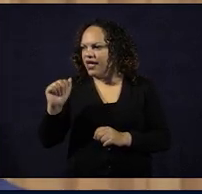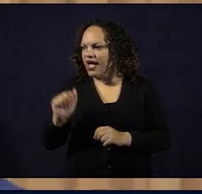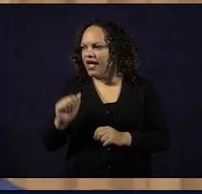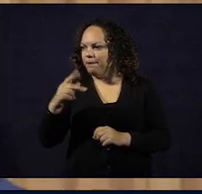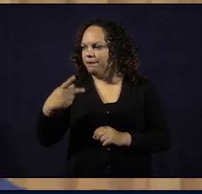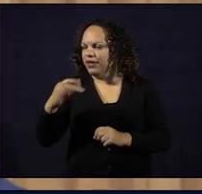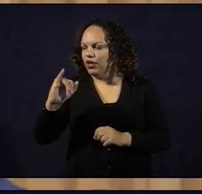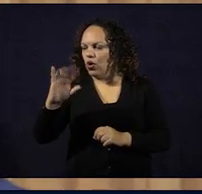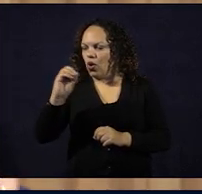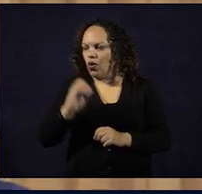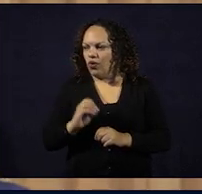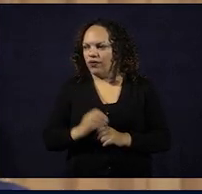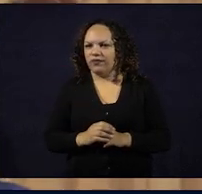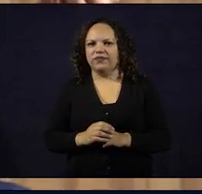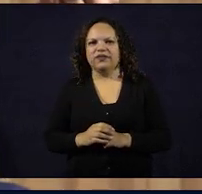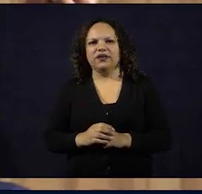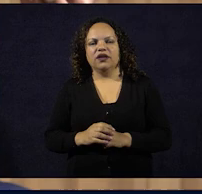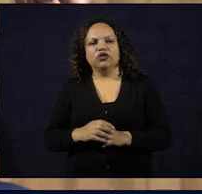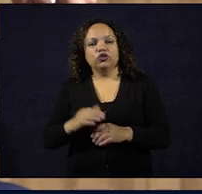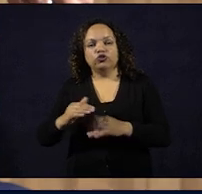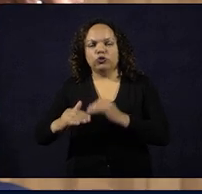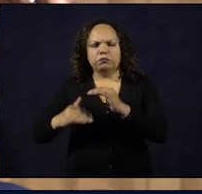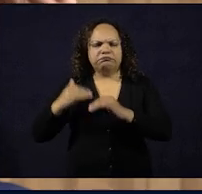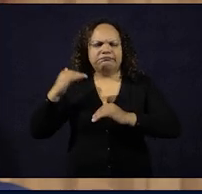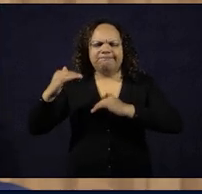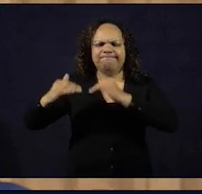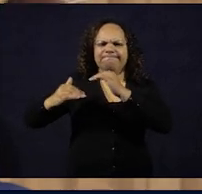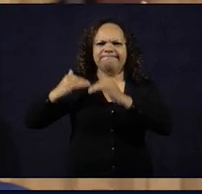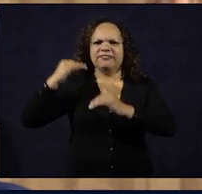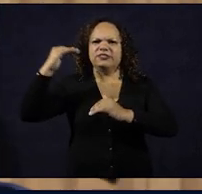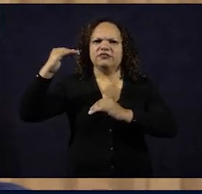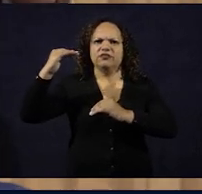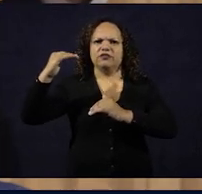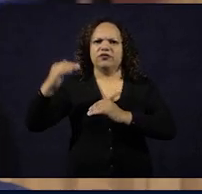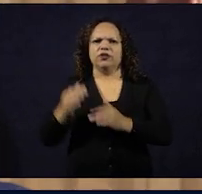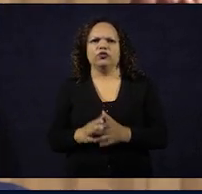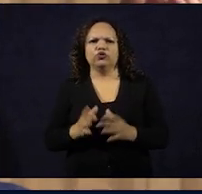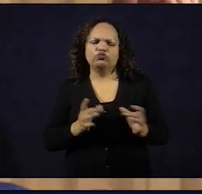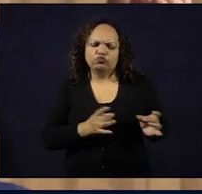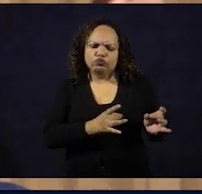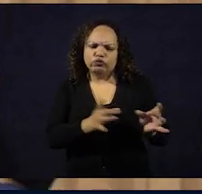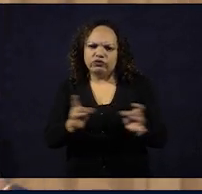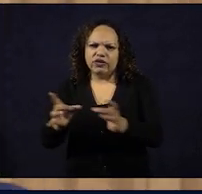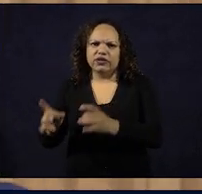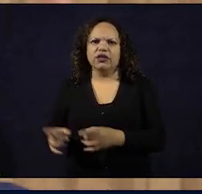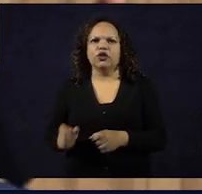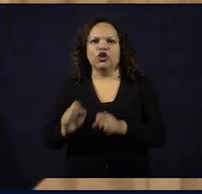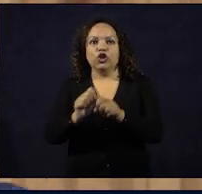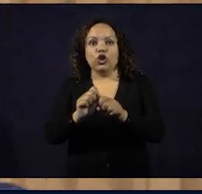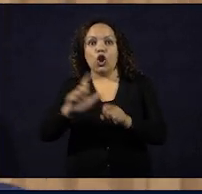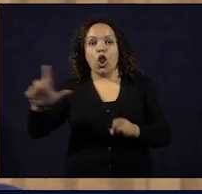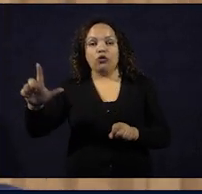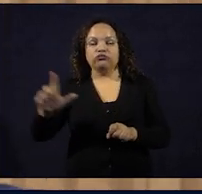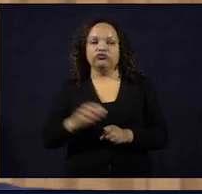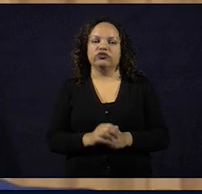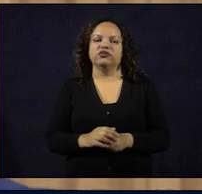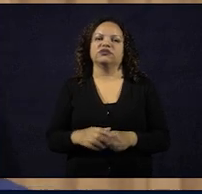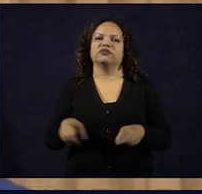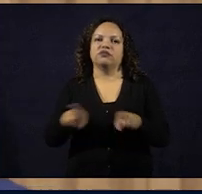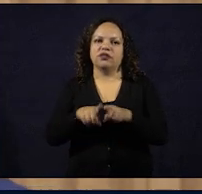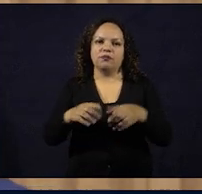fertilizante seja porque a gente tem crescido volume também de abertura de lojas de crescimento orgânico a gente tem feito